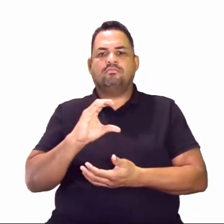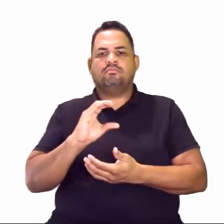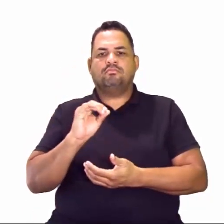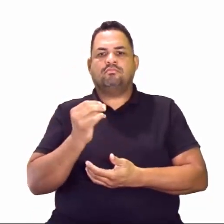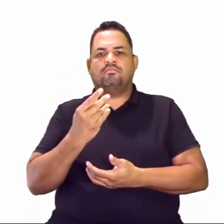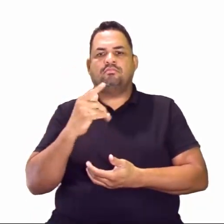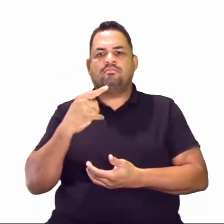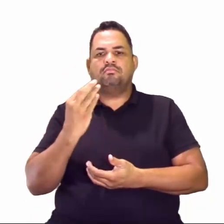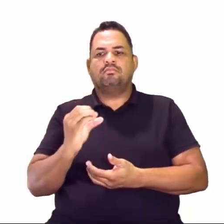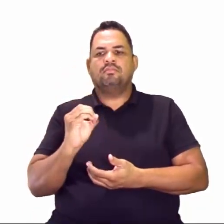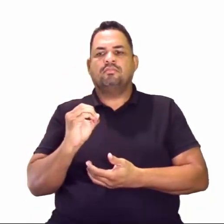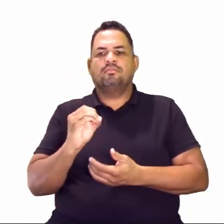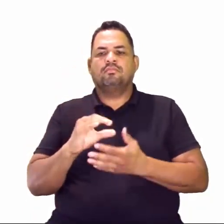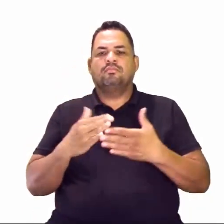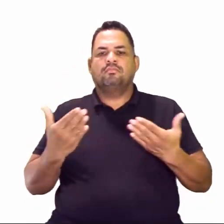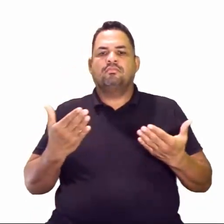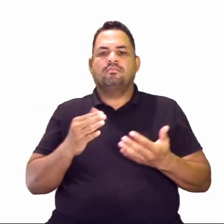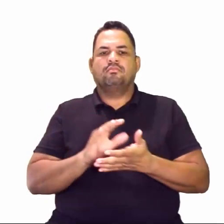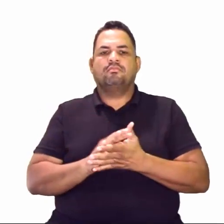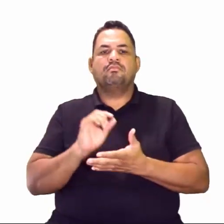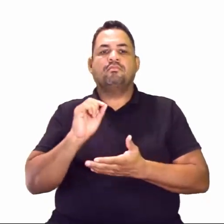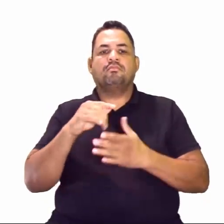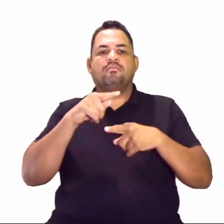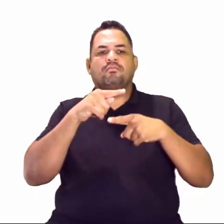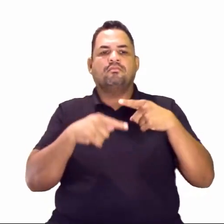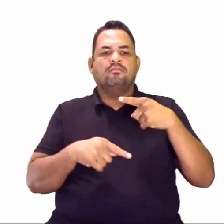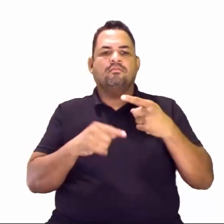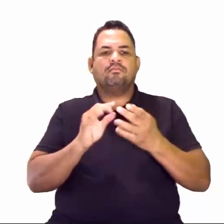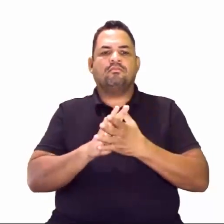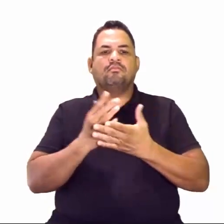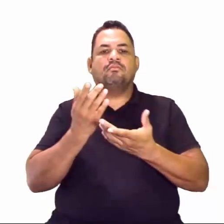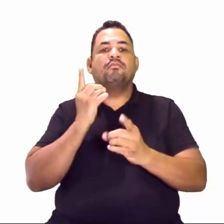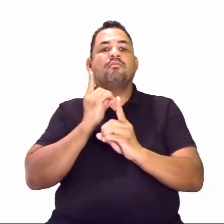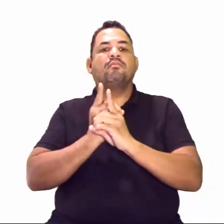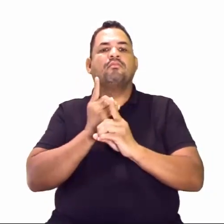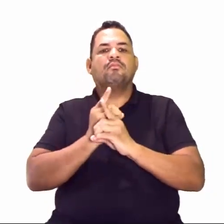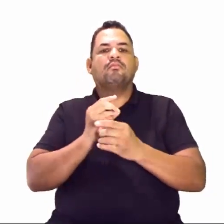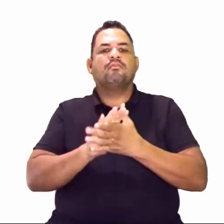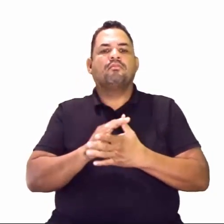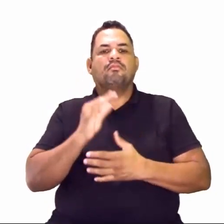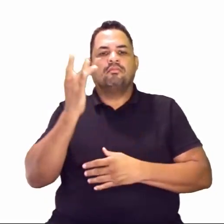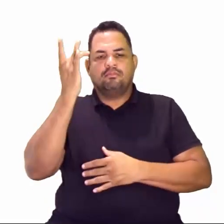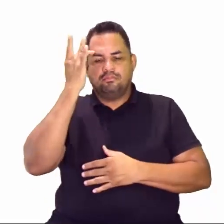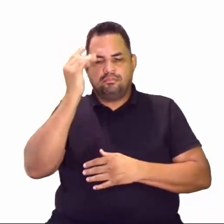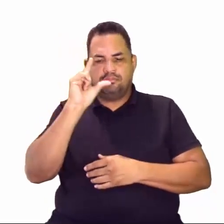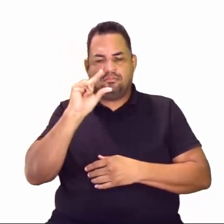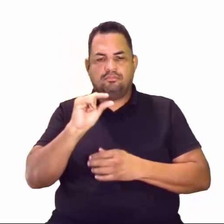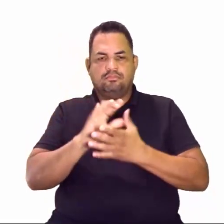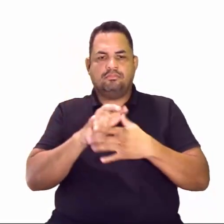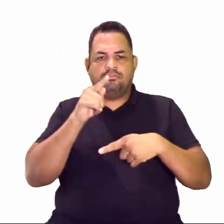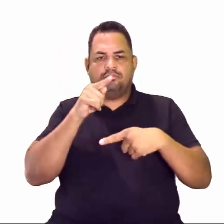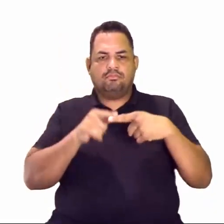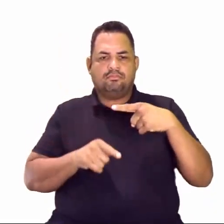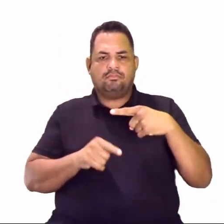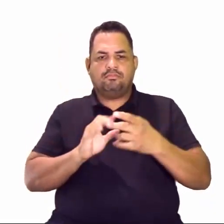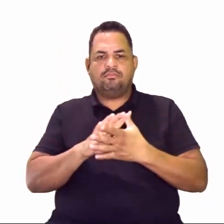qual foi o fator, ou seja, que foi dividido para chegar na fórmula mínima? Dividiu tudo por 2.